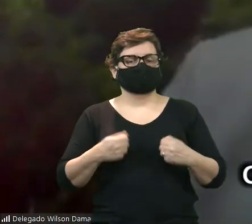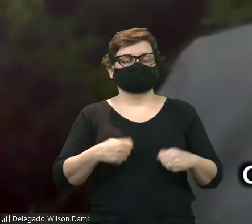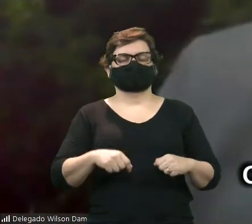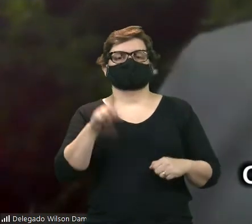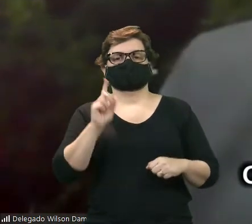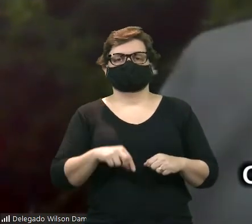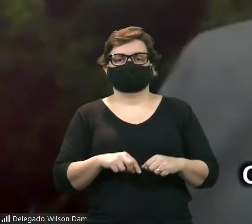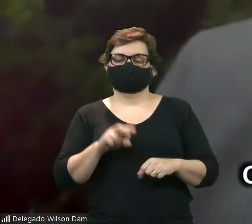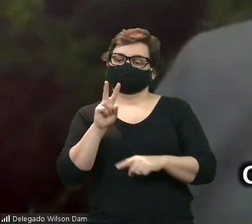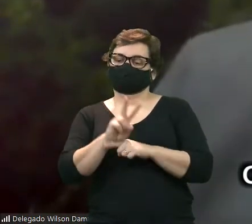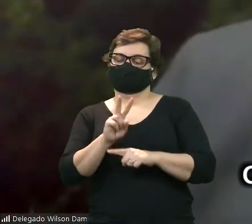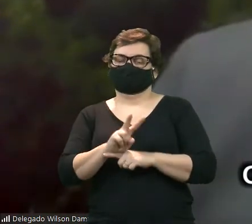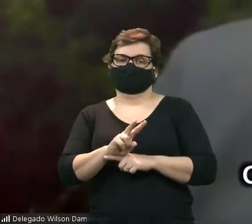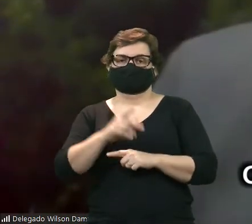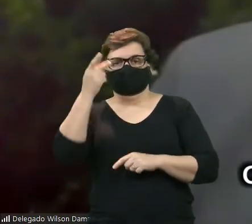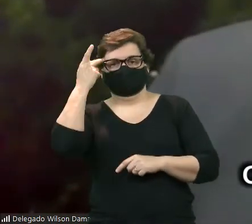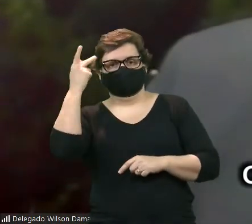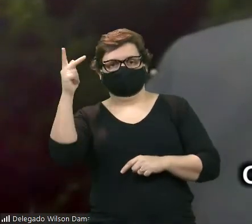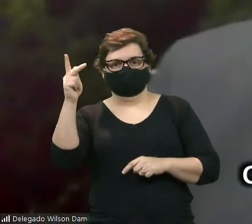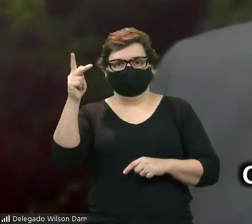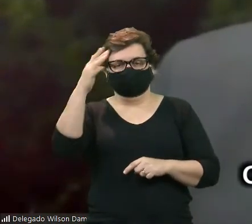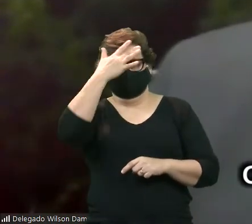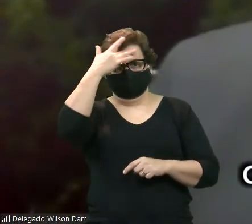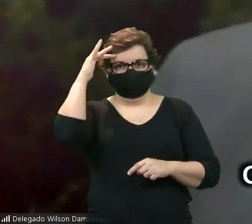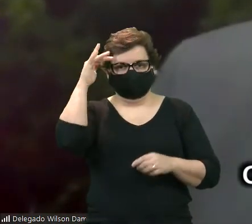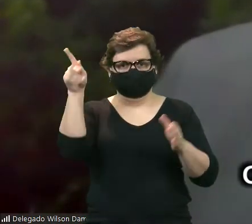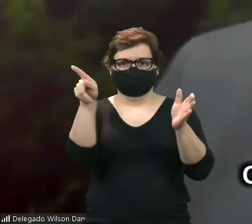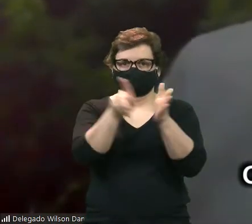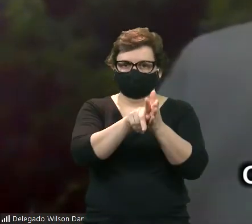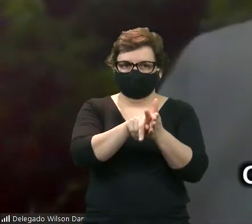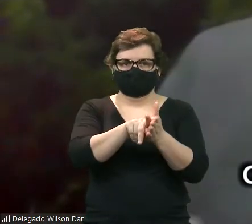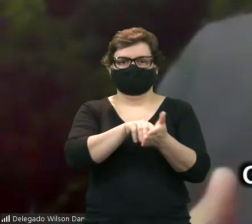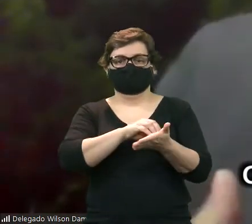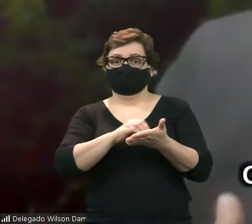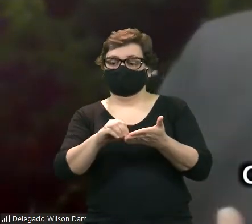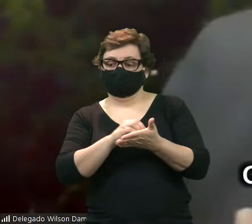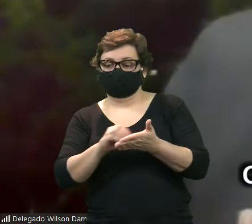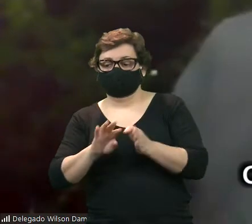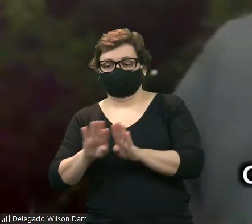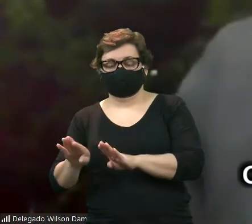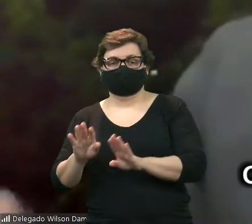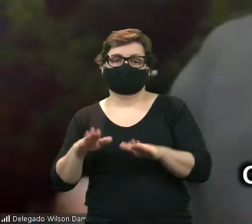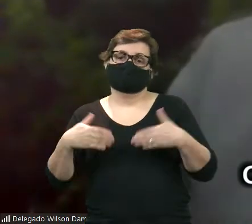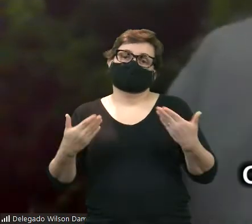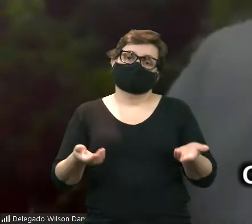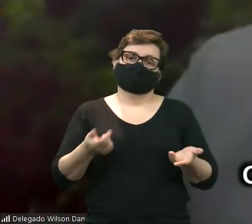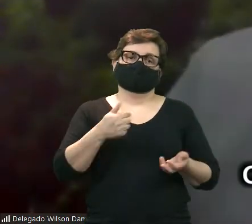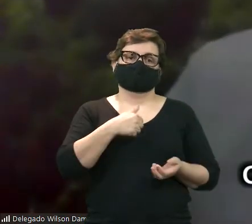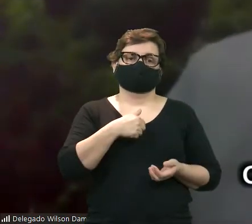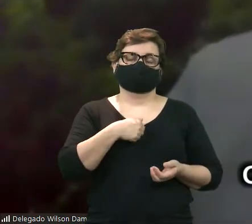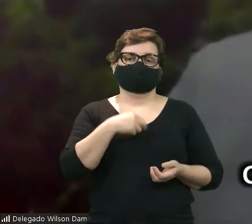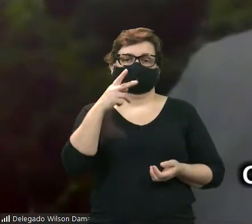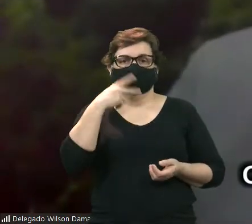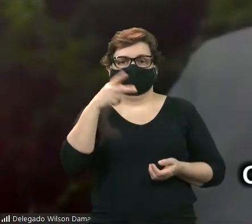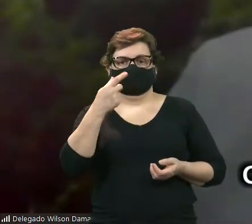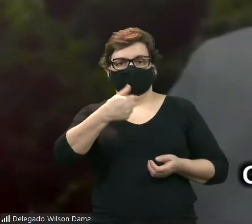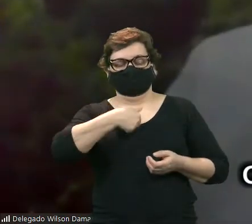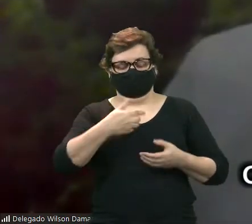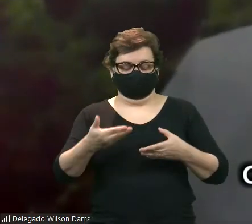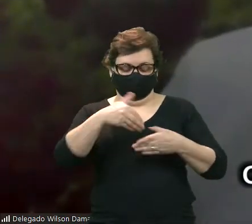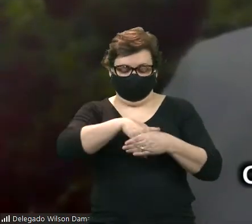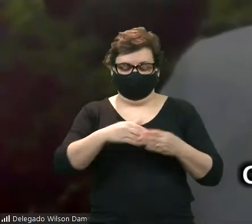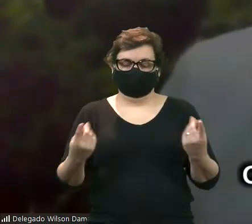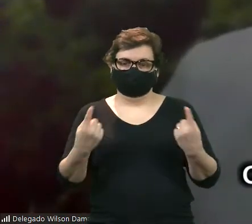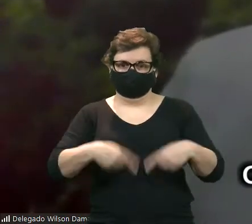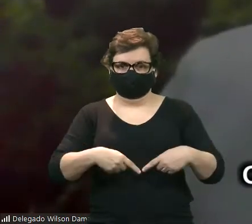está na pasta. Então, não vejo condição da minha pessoa, por exemplo, antecipo meu voto aqui contrário